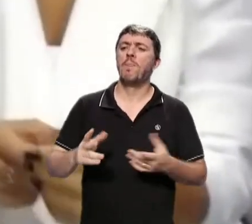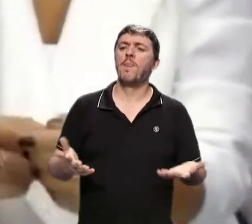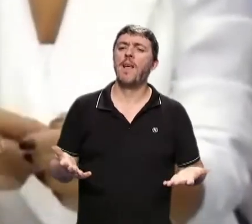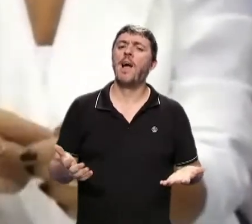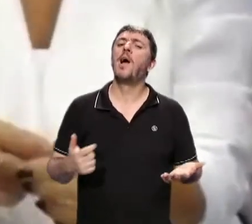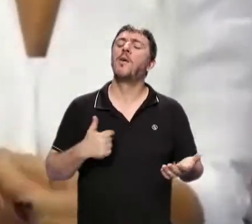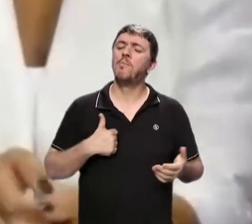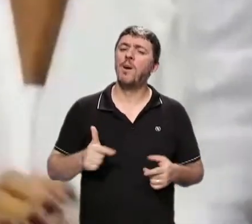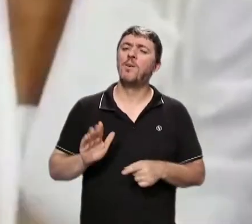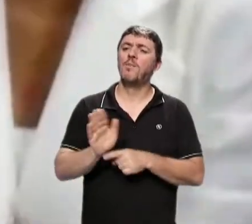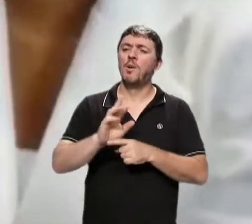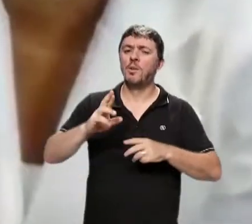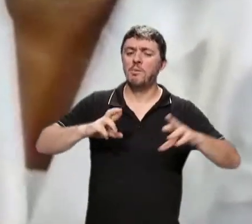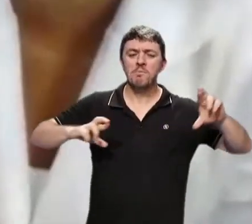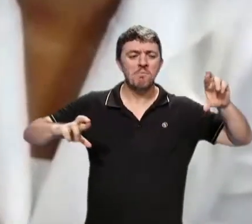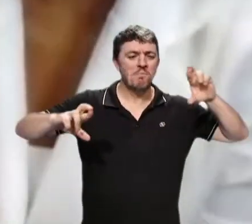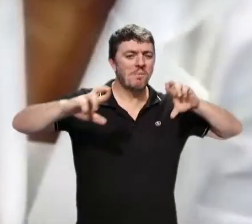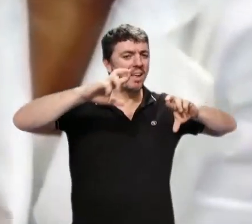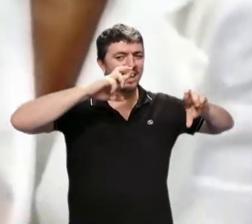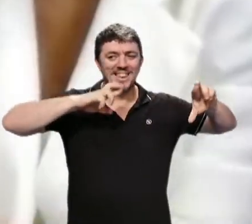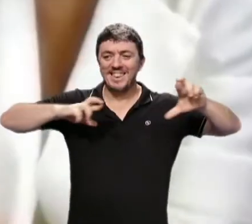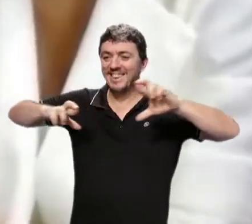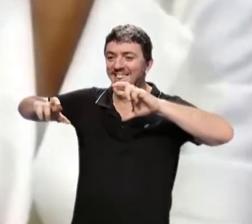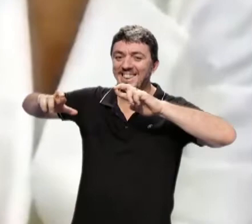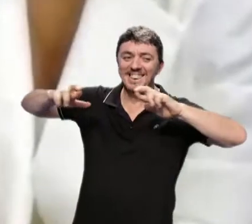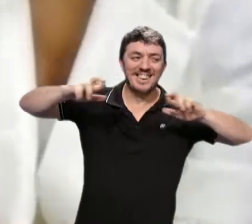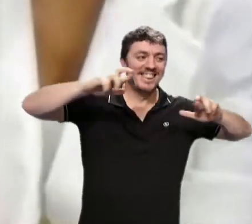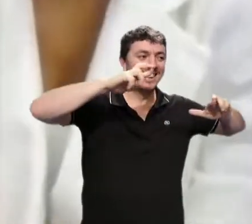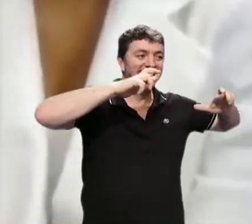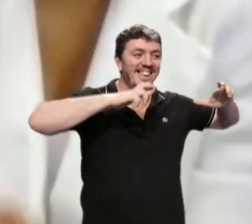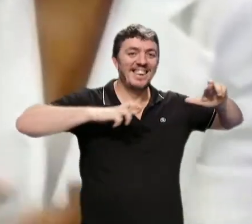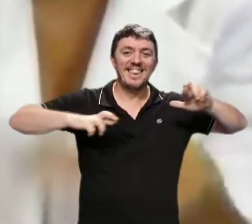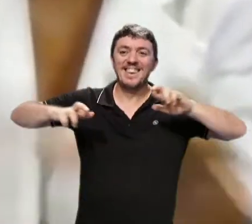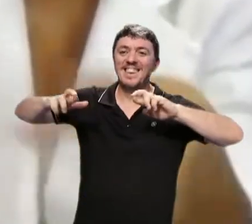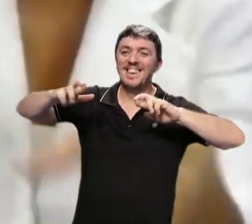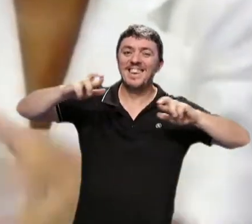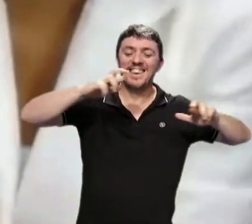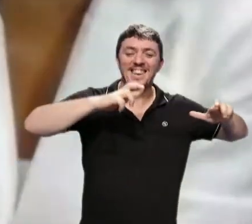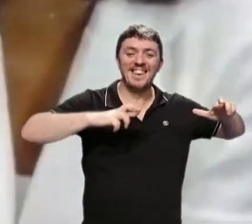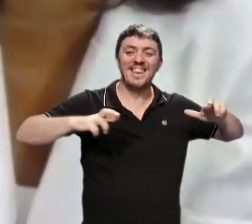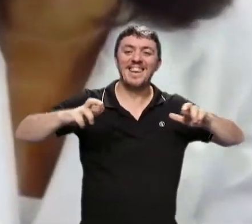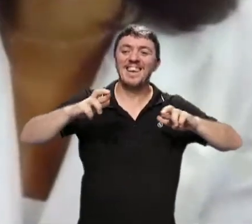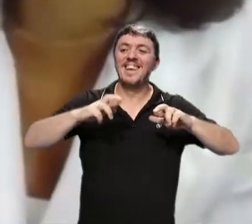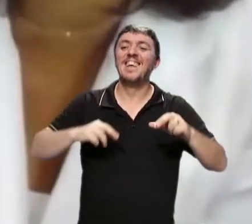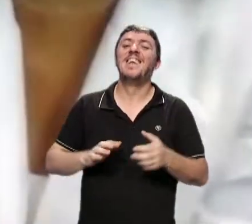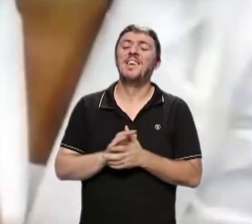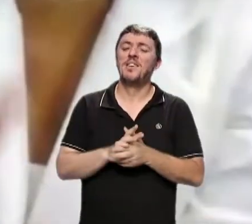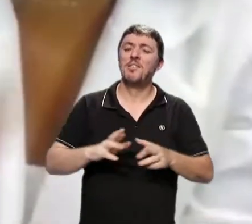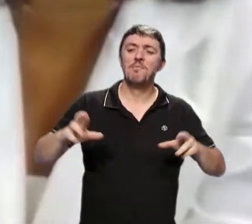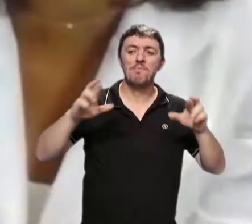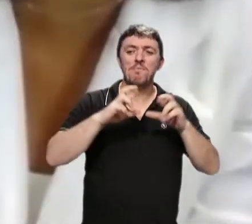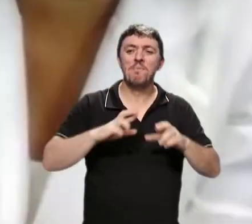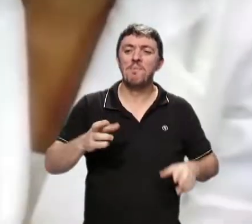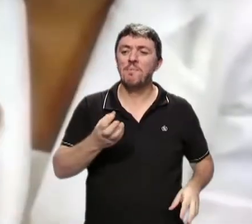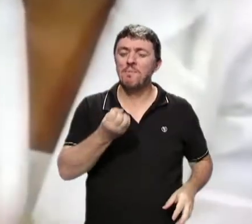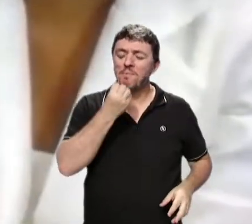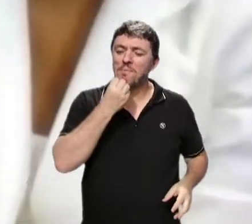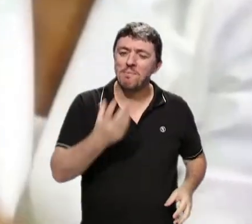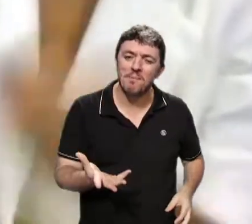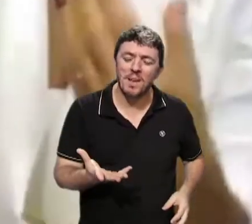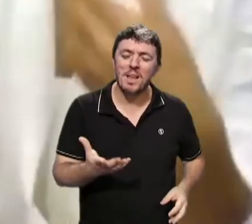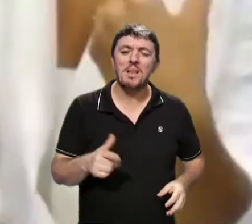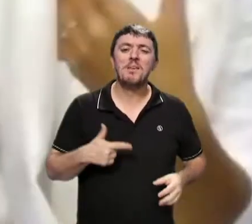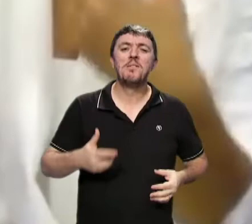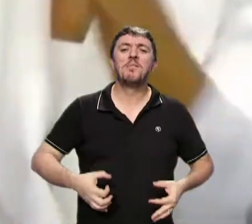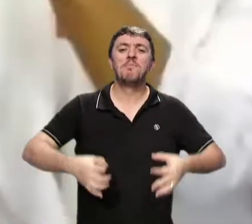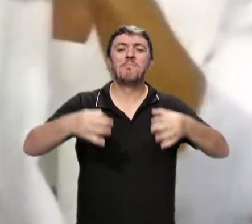no filme é só vigiar. A gente... E Paulinho e Mia, eles estão lá, gente. A gente tá lá olhando se eles estão bem. Caramba. Se eles estão se dando bem, se tá tudo certo. Se ele não